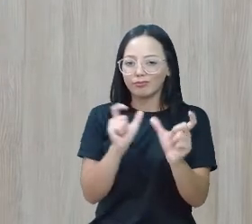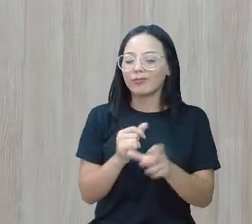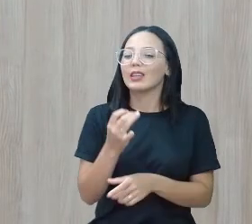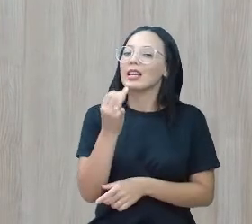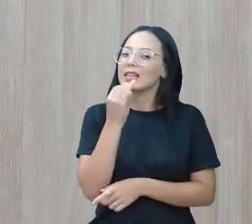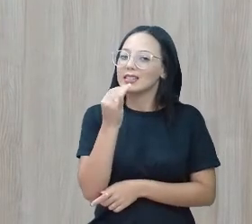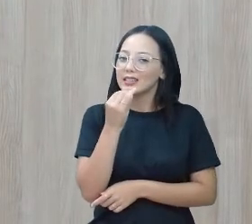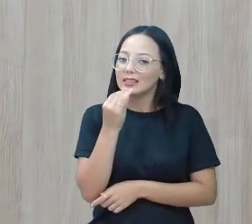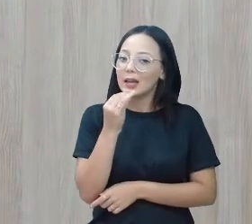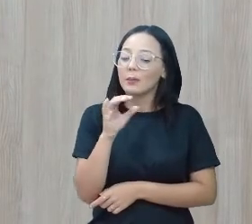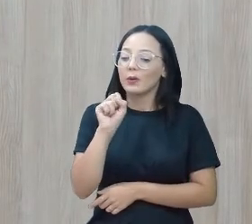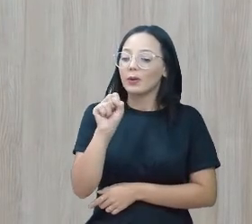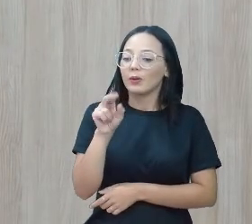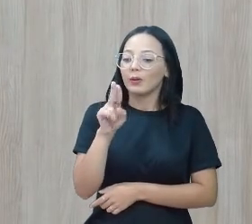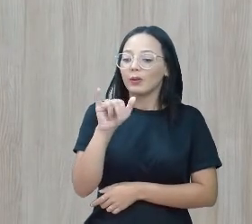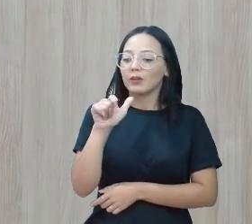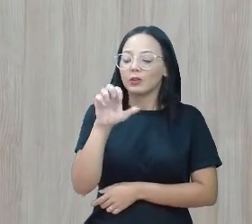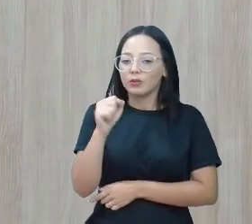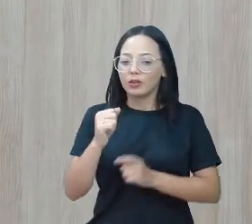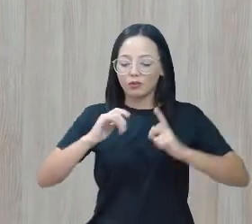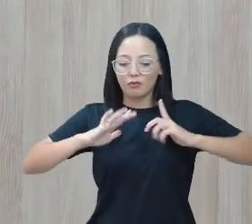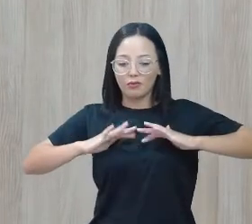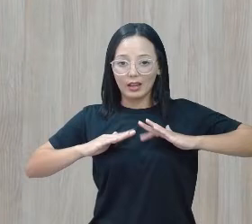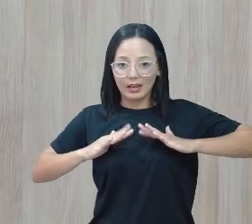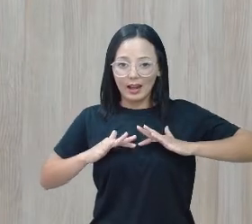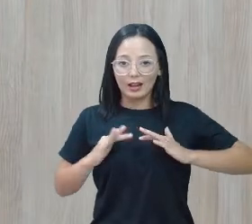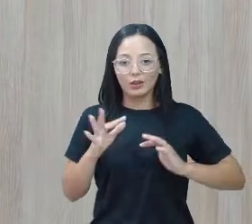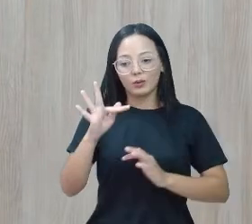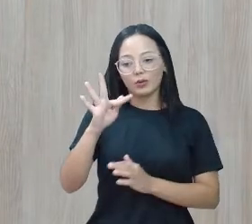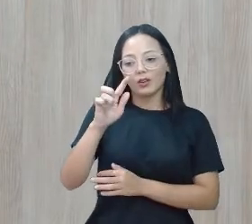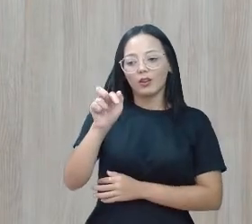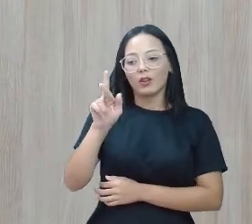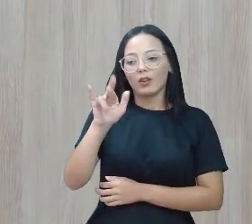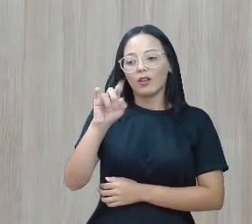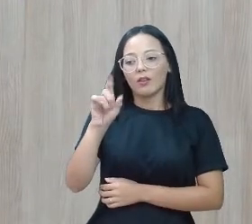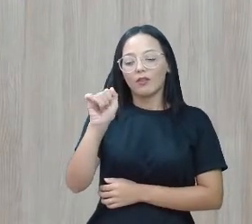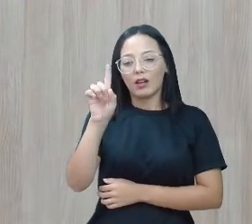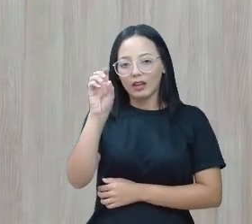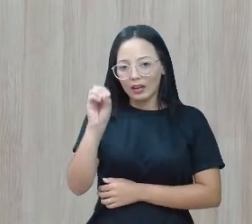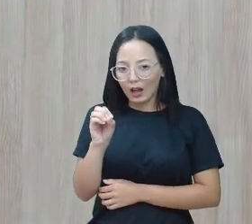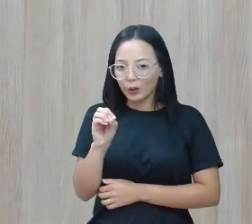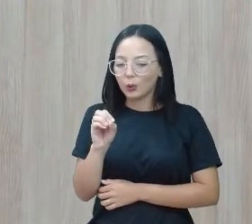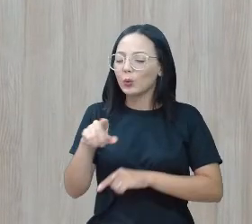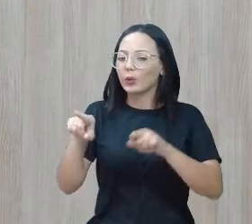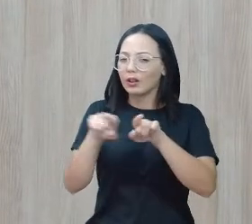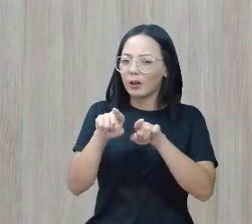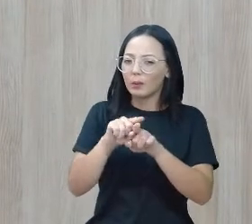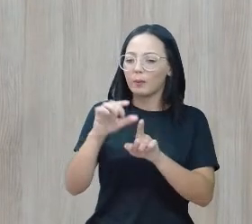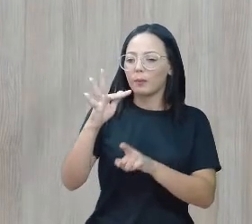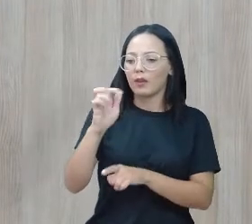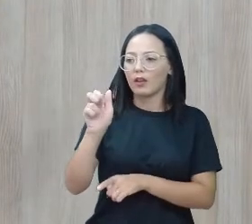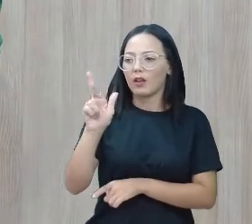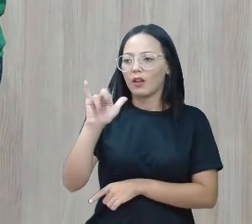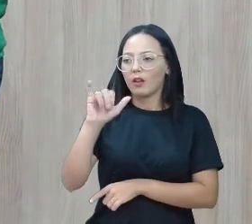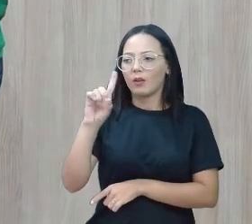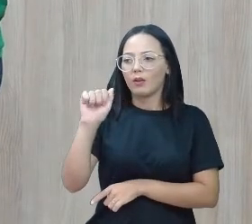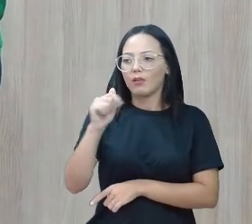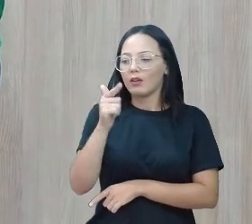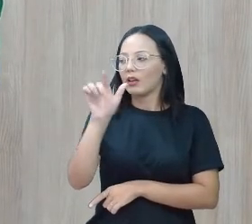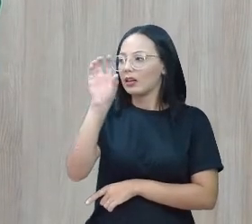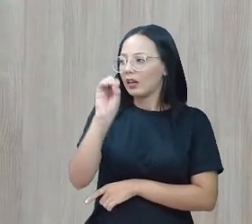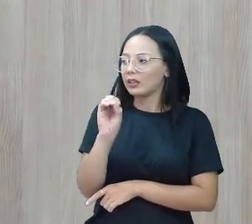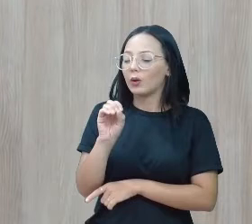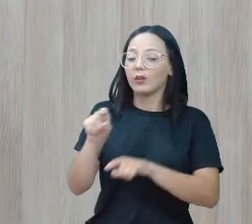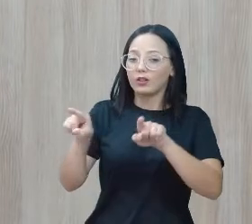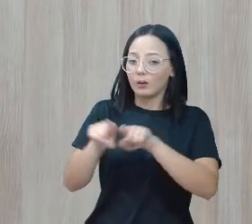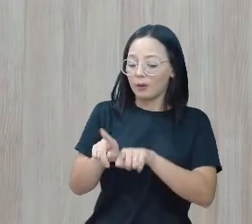sufixos aumentativos. Feriado, feriadão. Vocês acham que é um sufixo de aumentativo? Que foi um exemplo